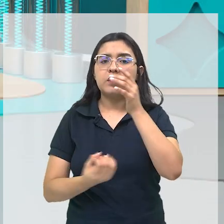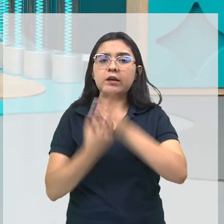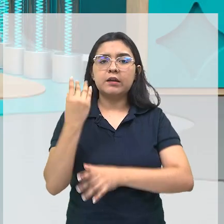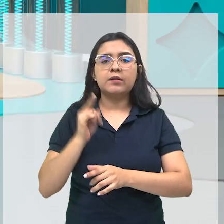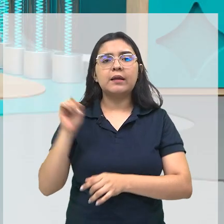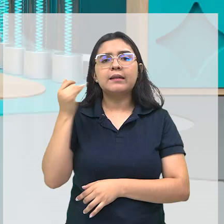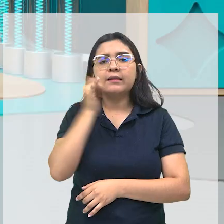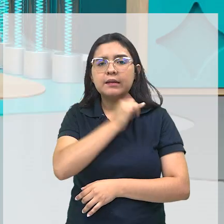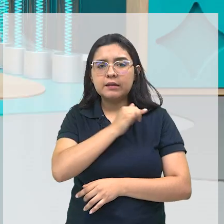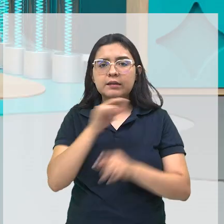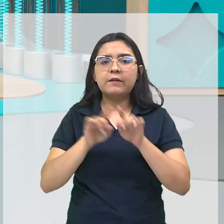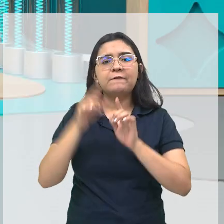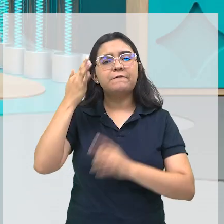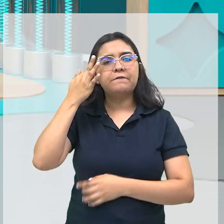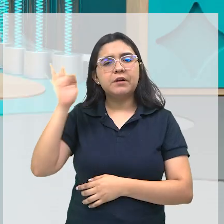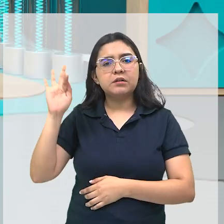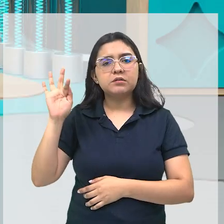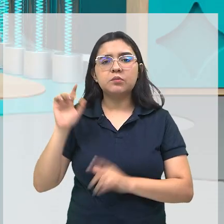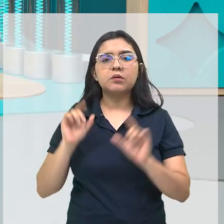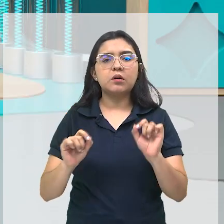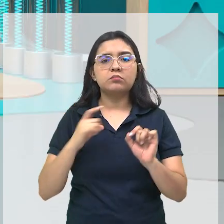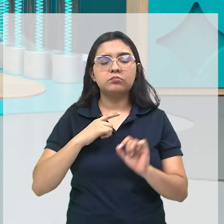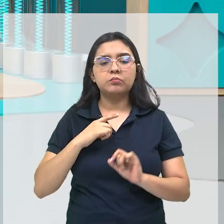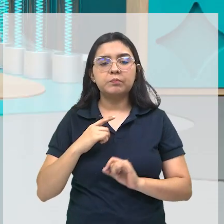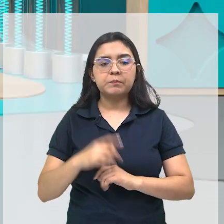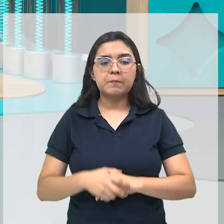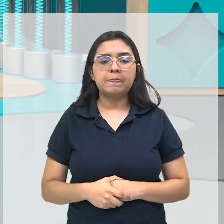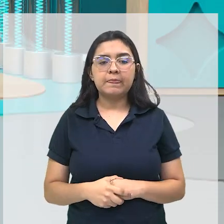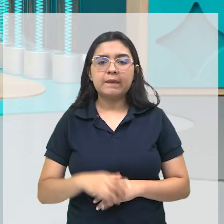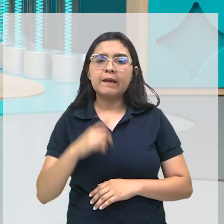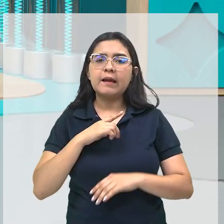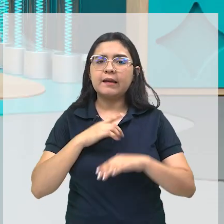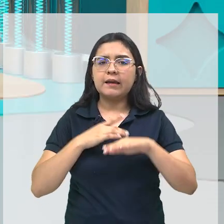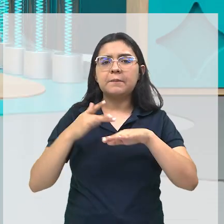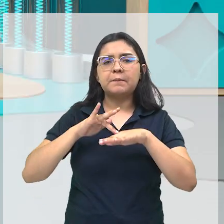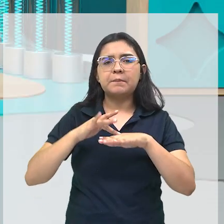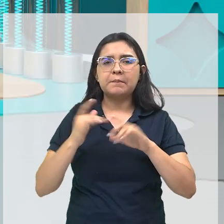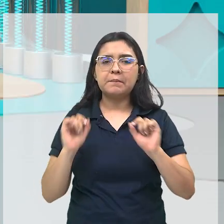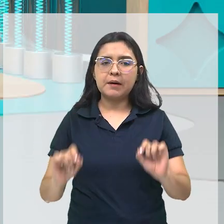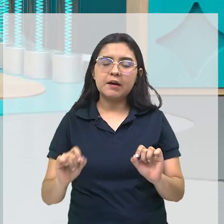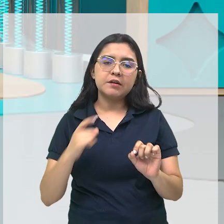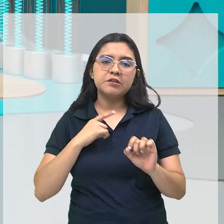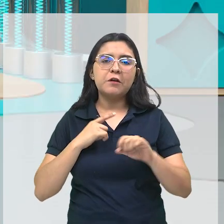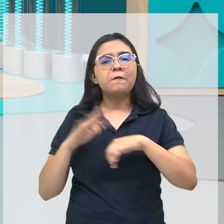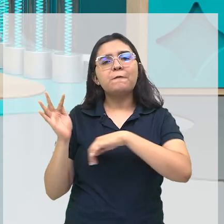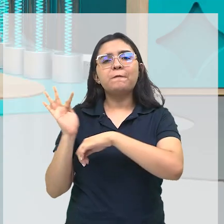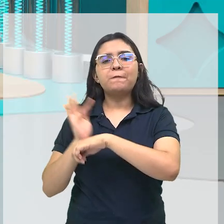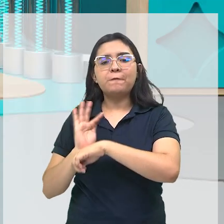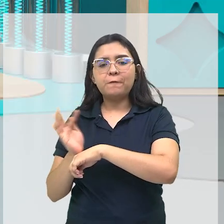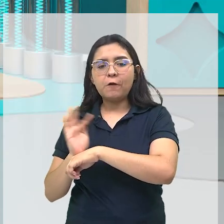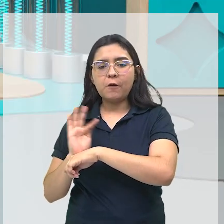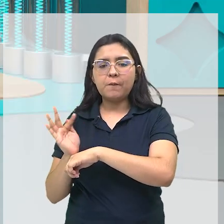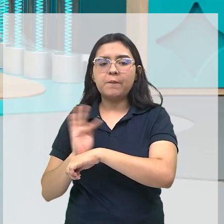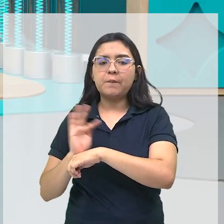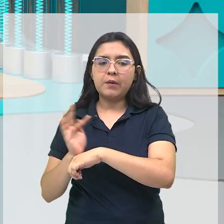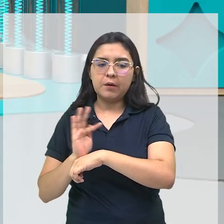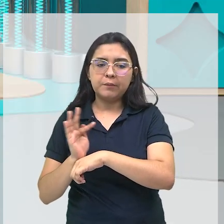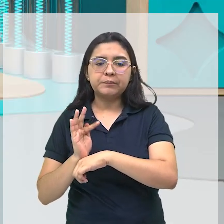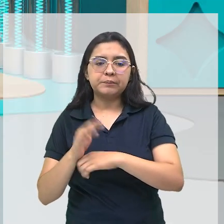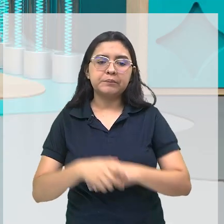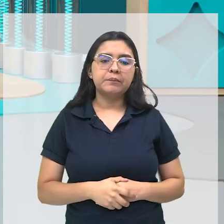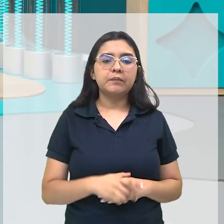Itália e França, né, com o primeiro, assim, aquele balé mais formal, o Le Ballet de Comunique de la